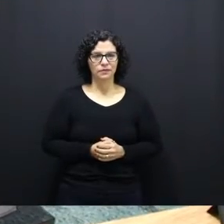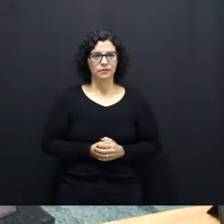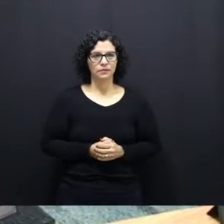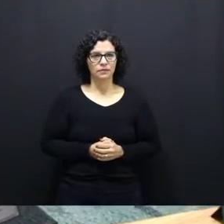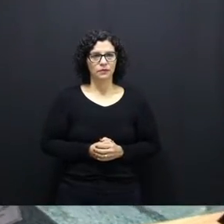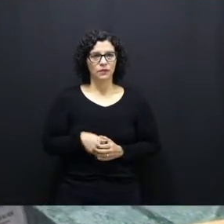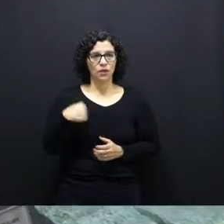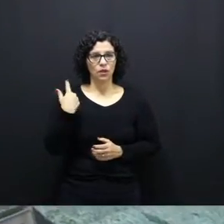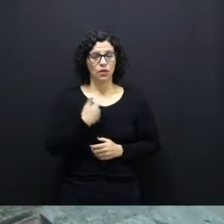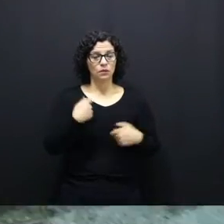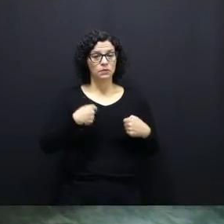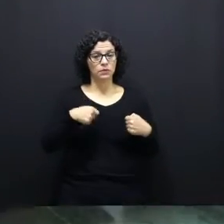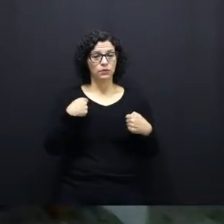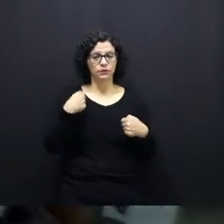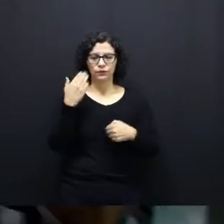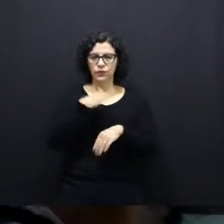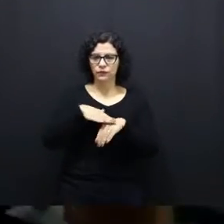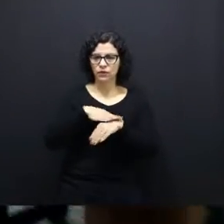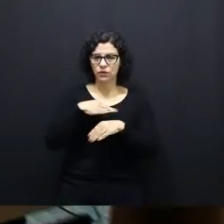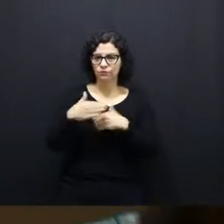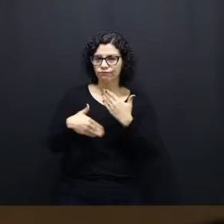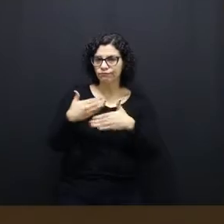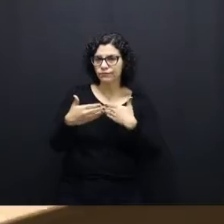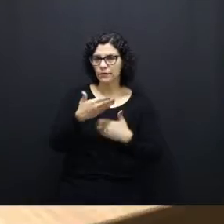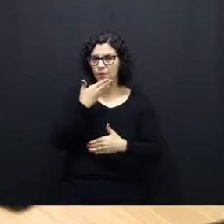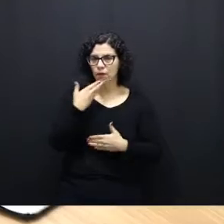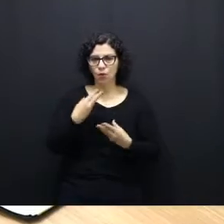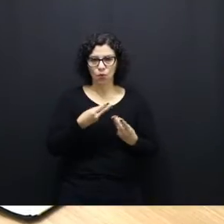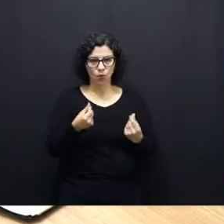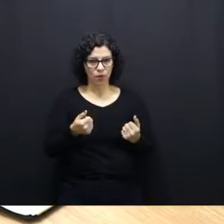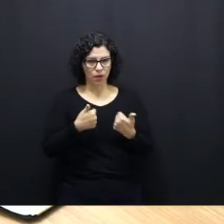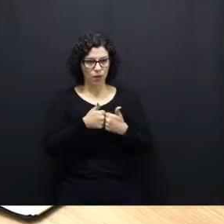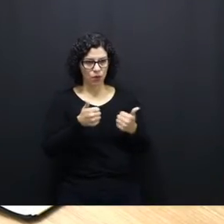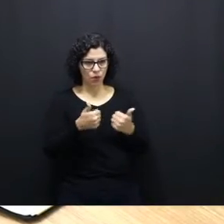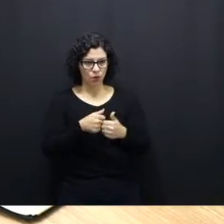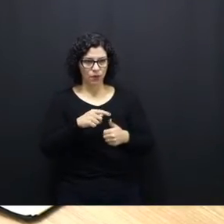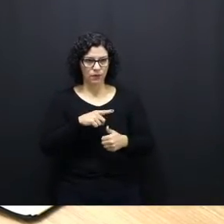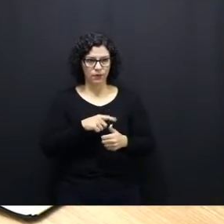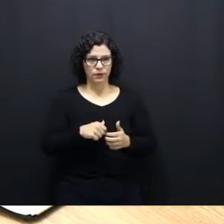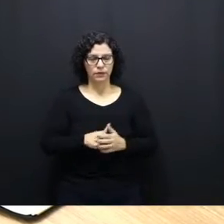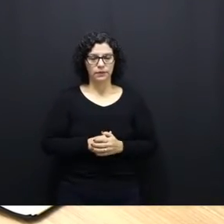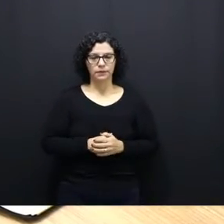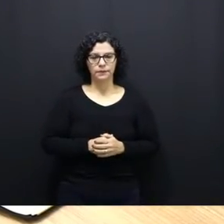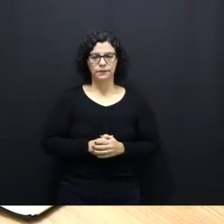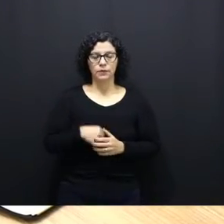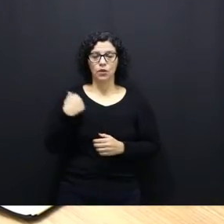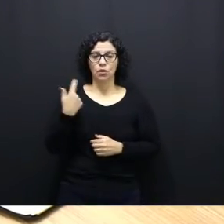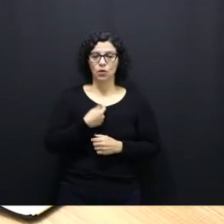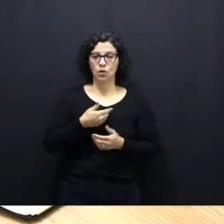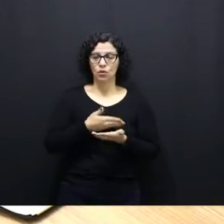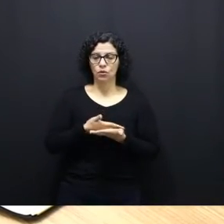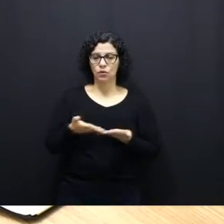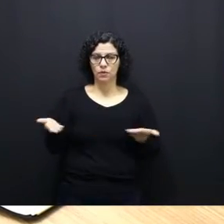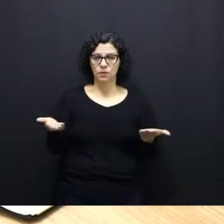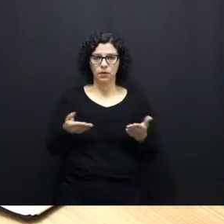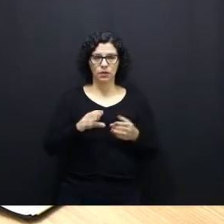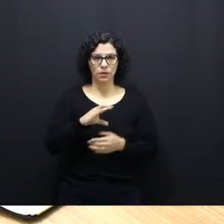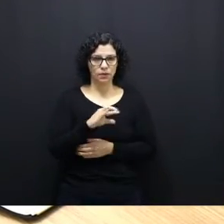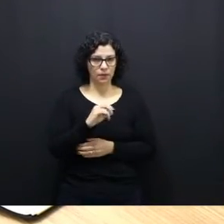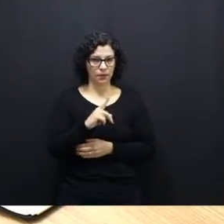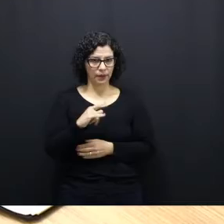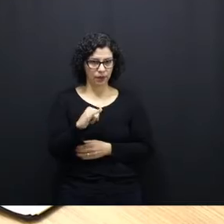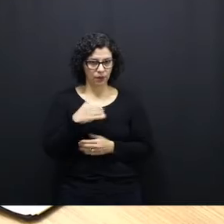precisamos falar os avanços transporte coletivo e as iniciamos uma